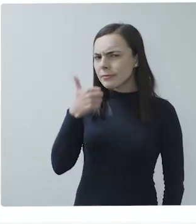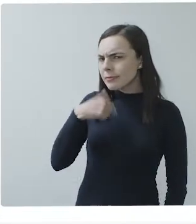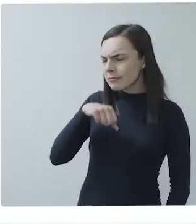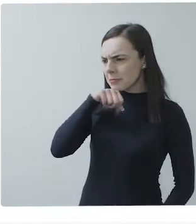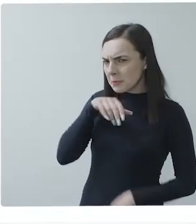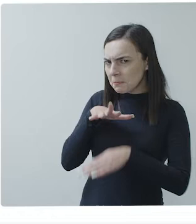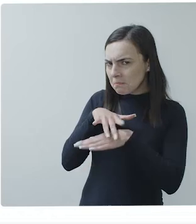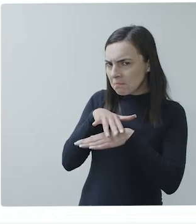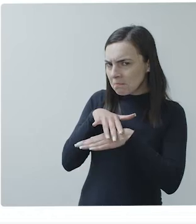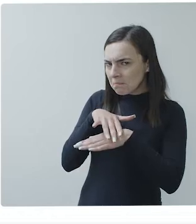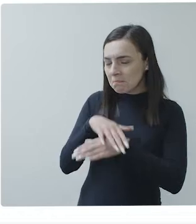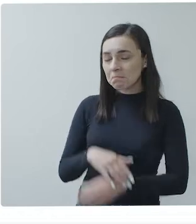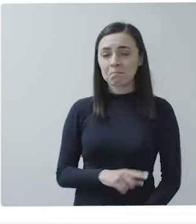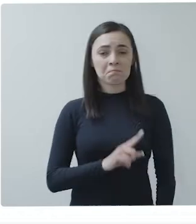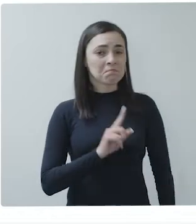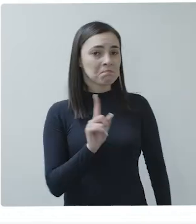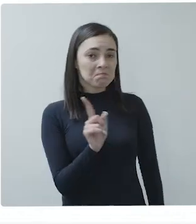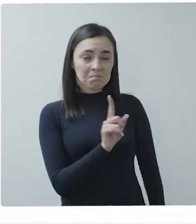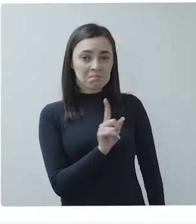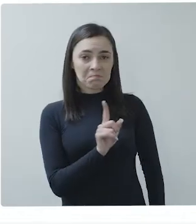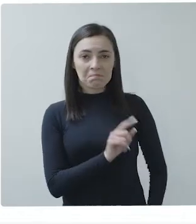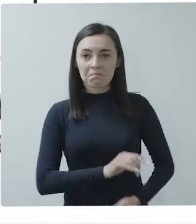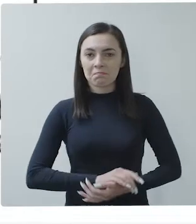mãe? Também não.